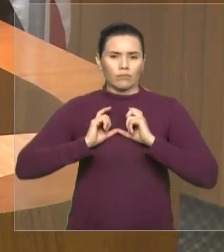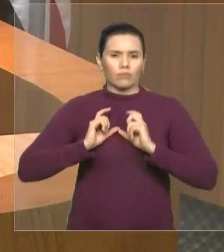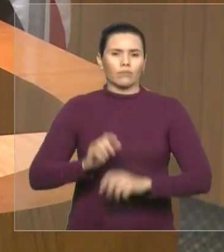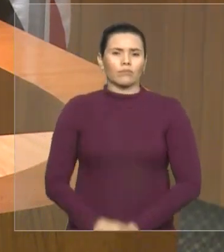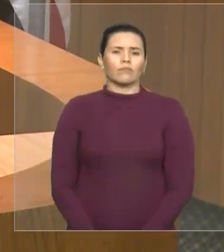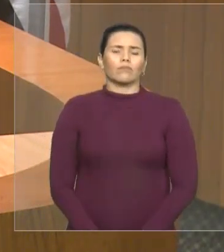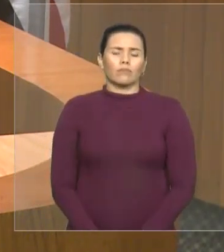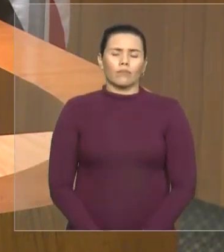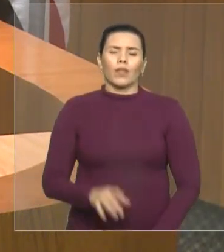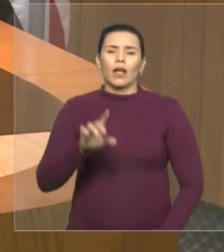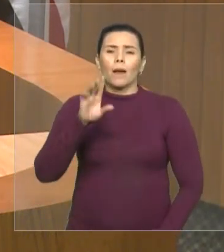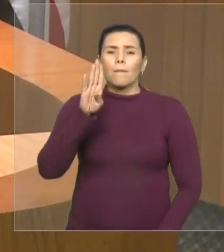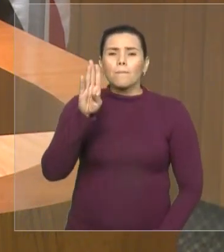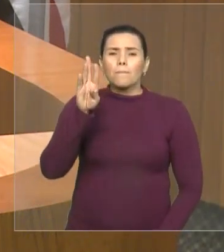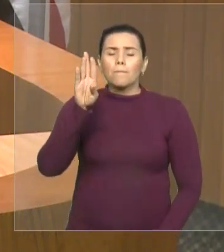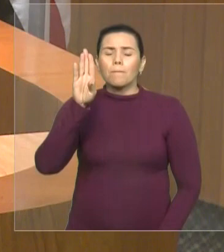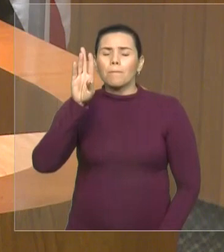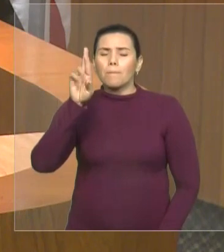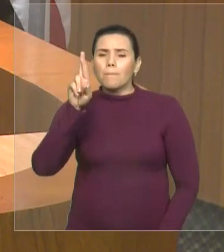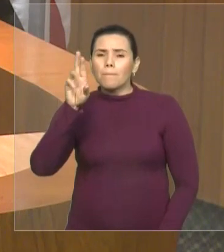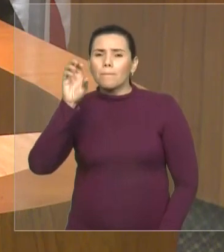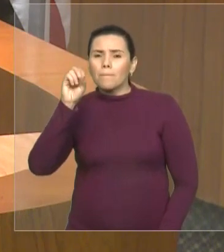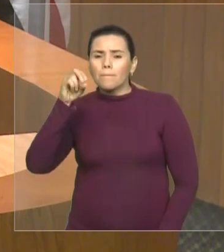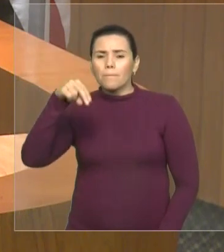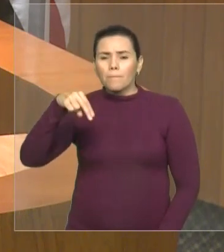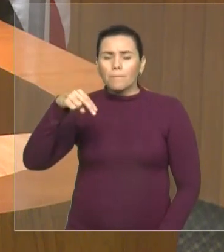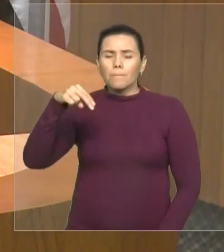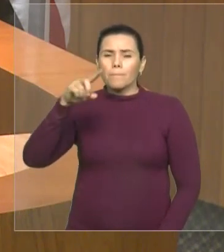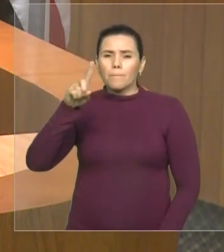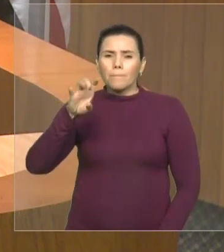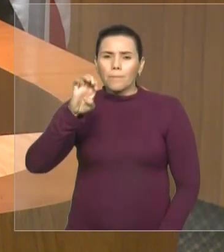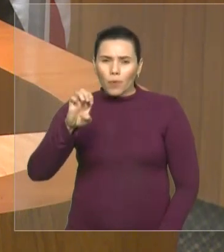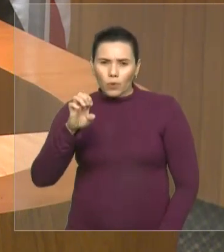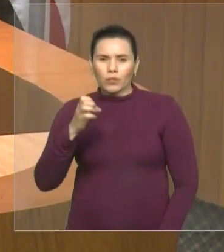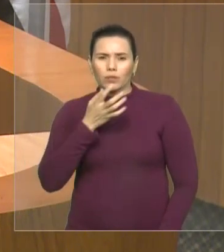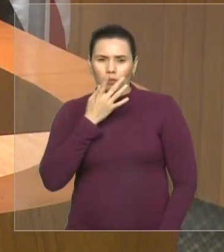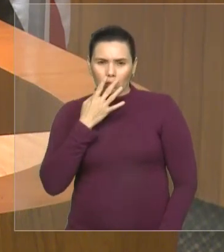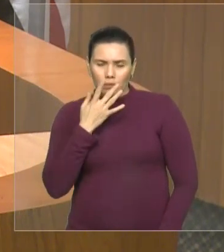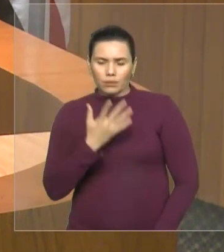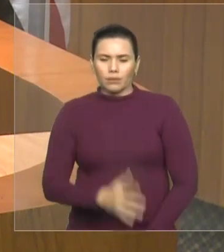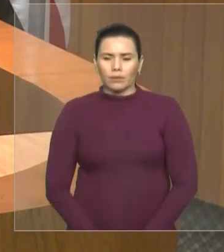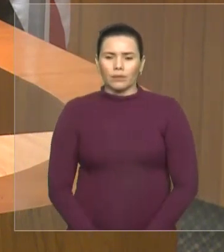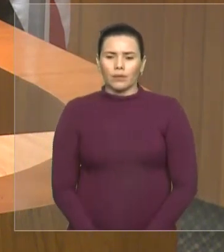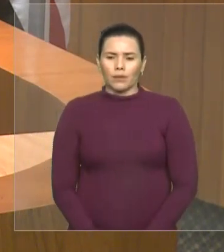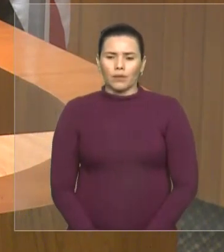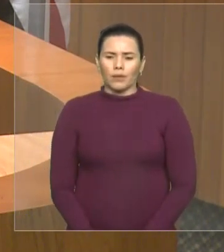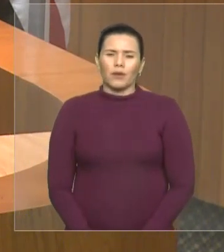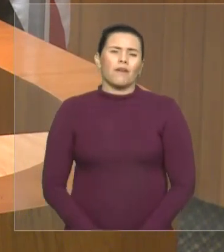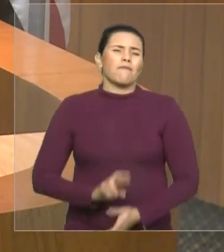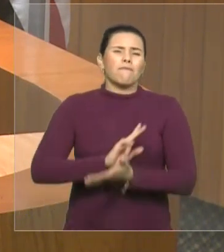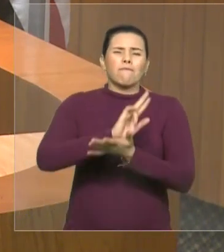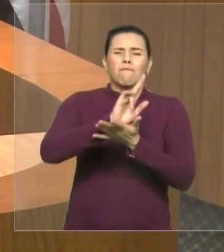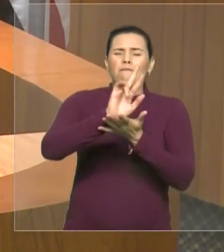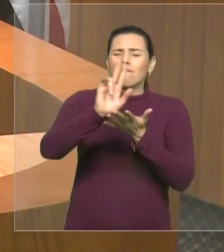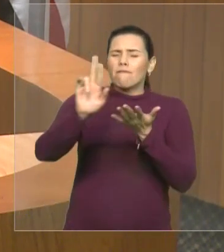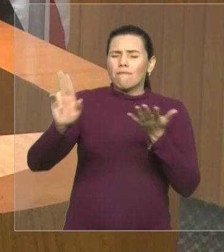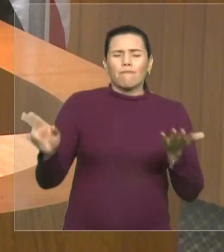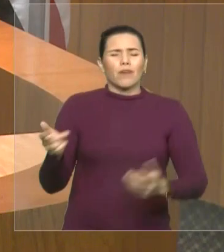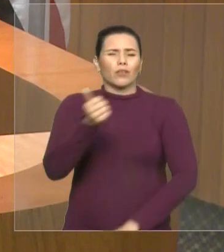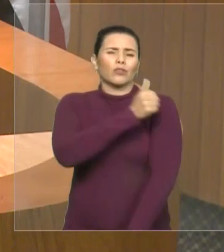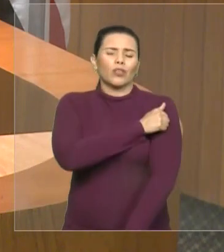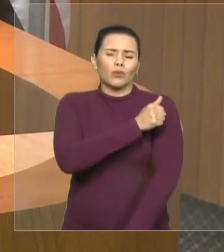senhores deputados, no universo de 18 milhões de alunos inscritos em todo o Brasil, mais de 200 mil